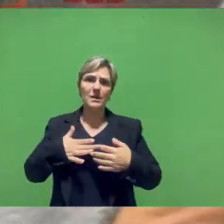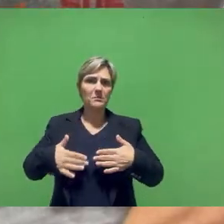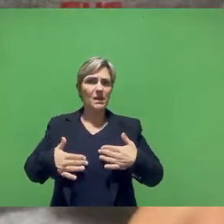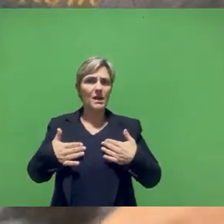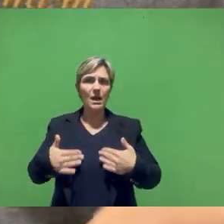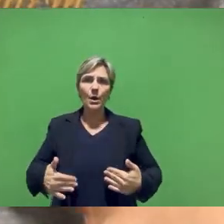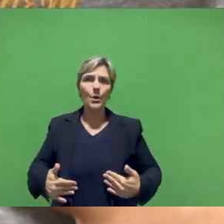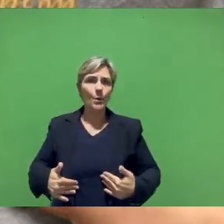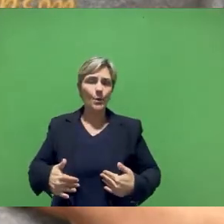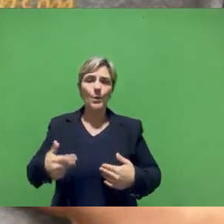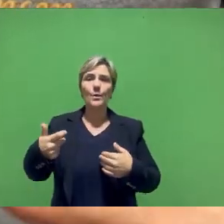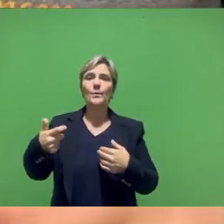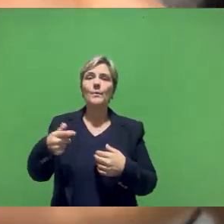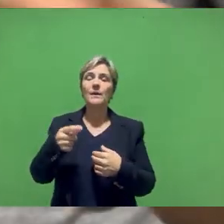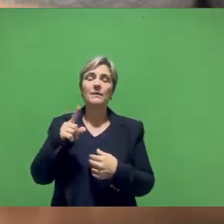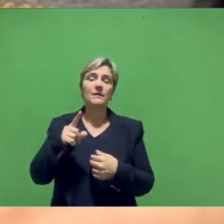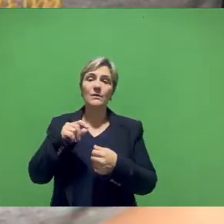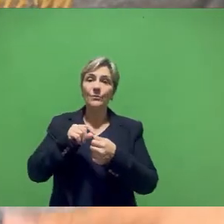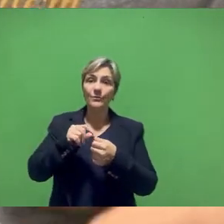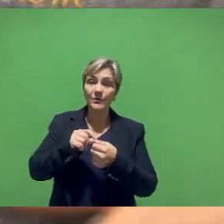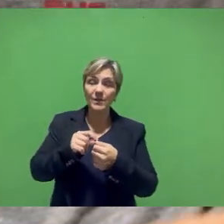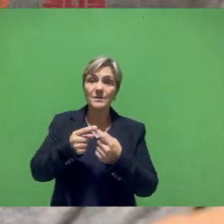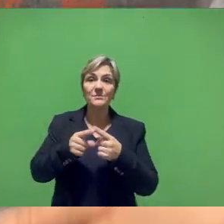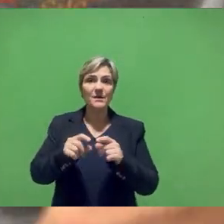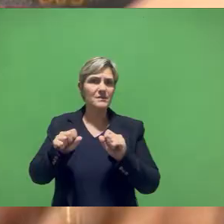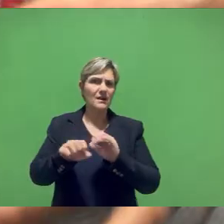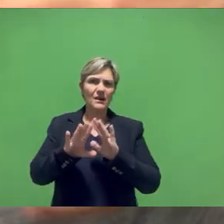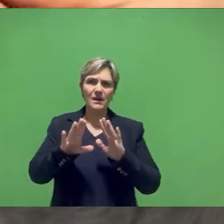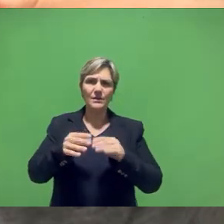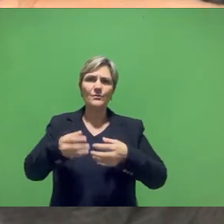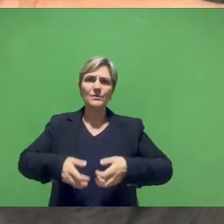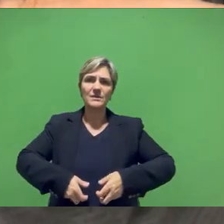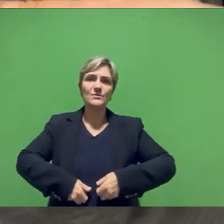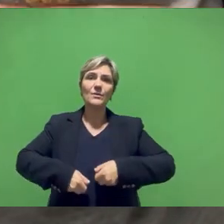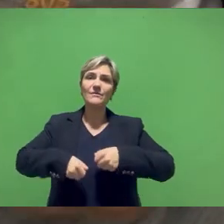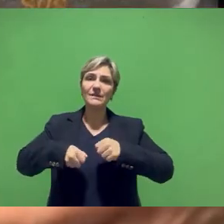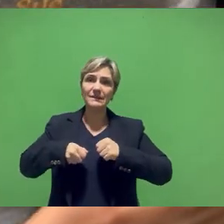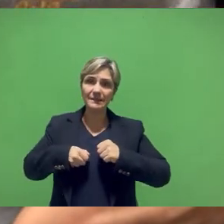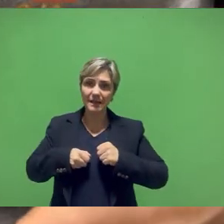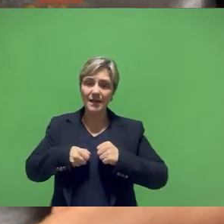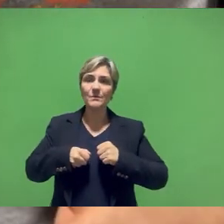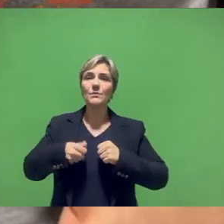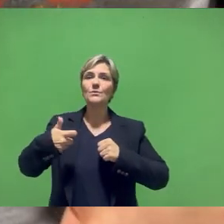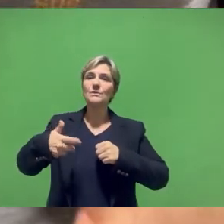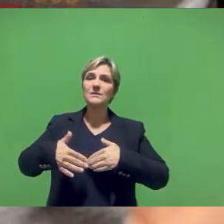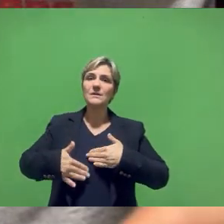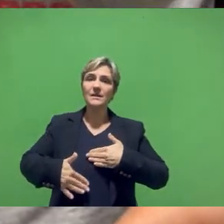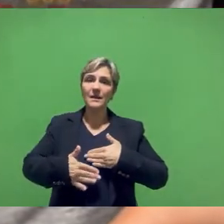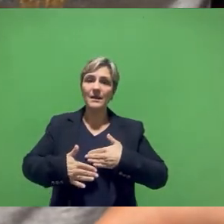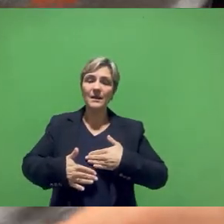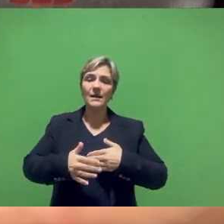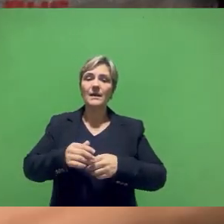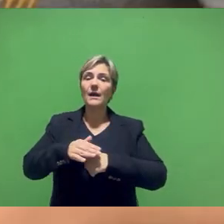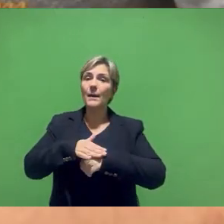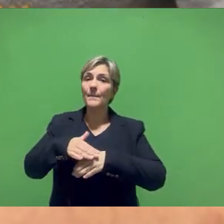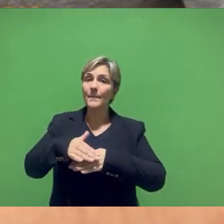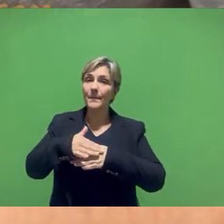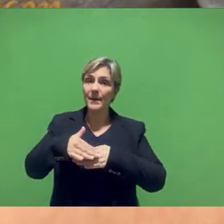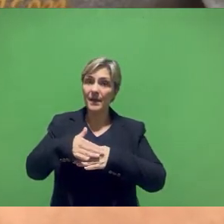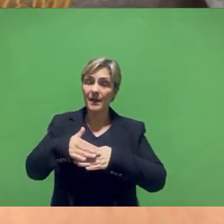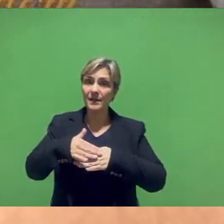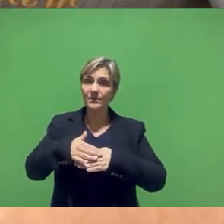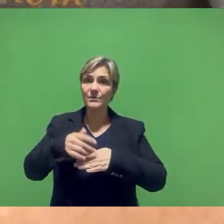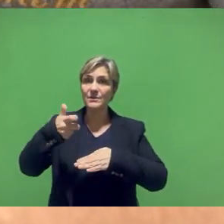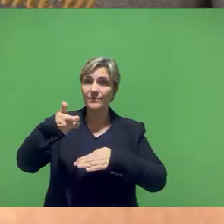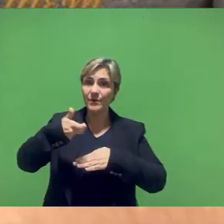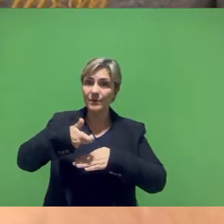minha roupa, não cheguei a aplicar, mas é claro que vocês vão puxar a blusa, né? A pele, onde vocês